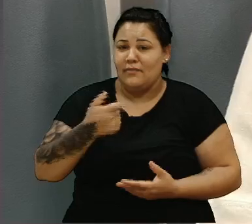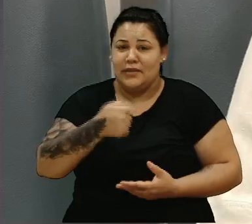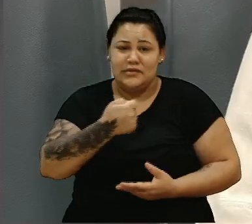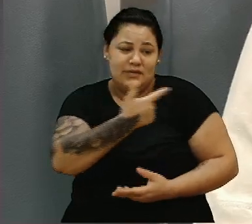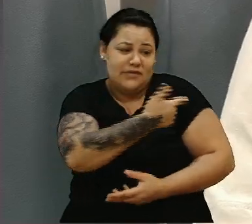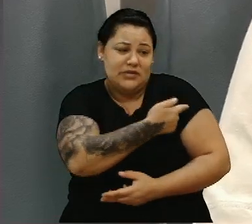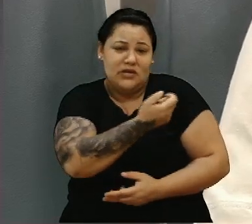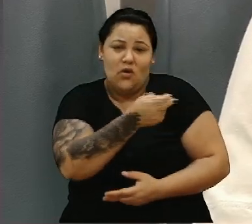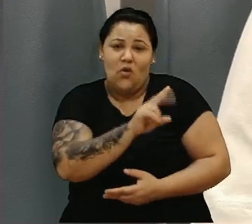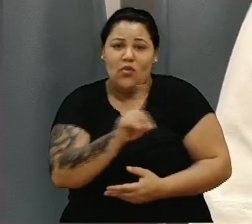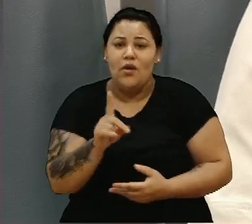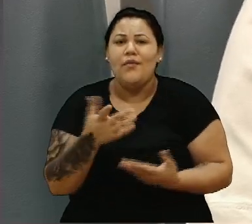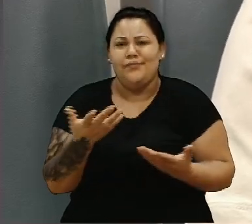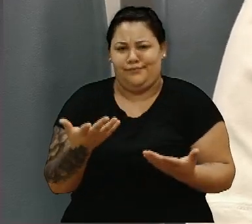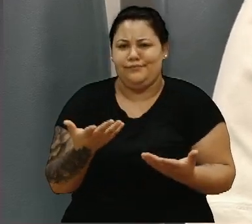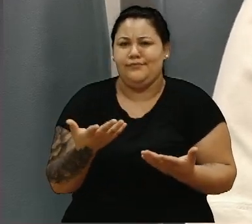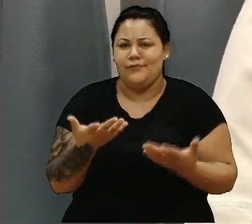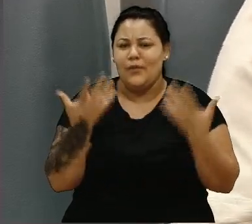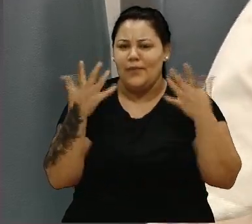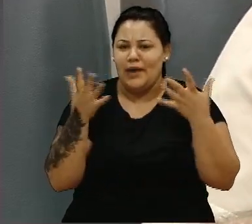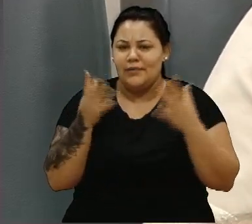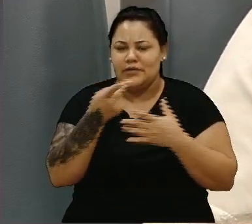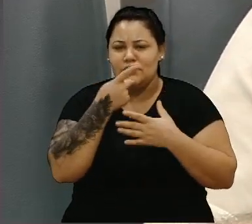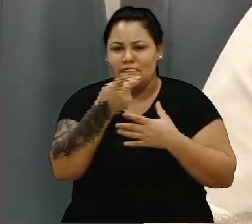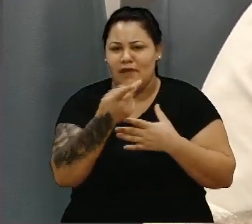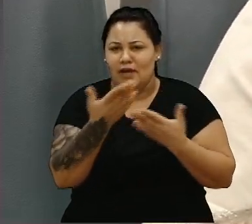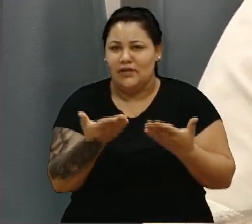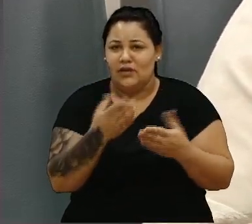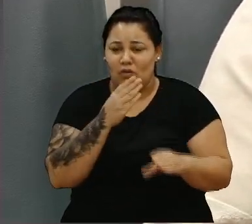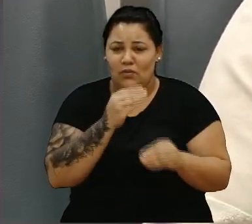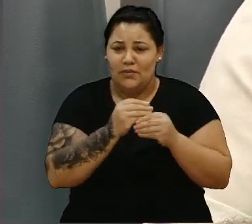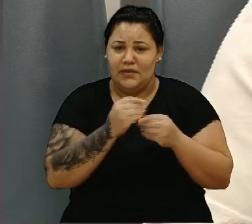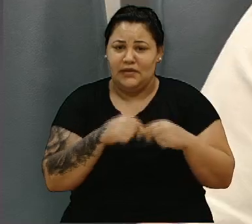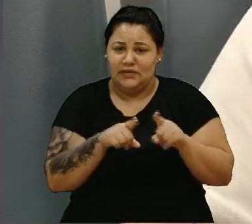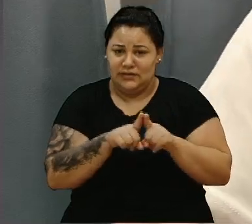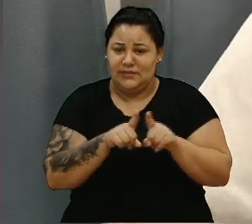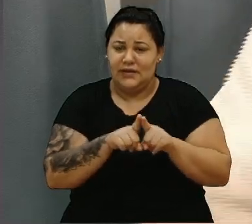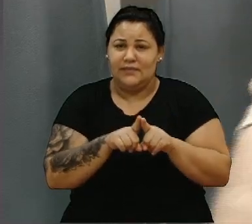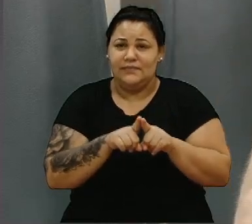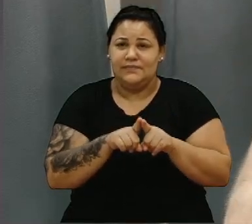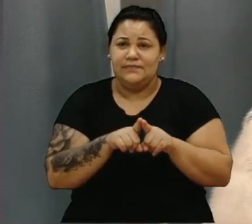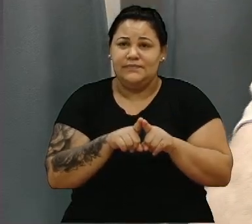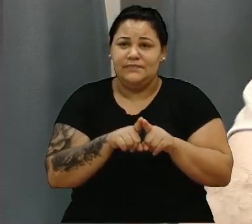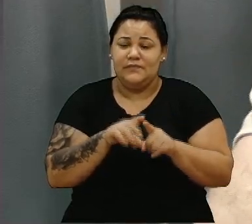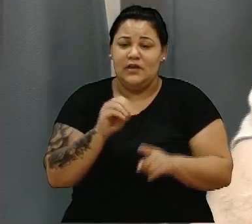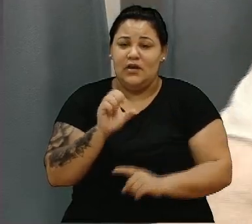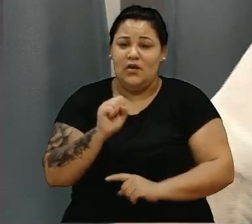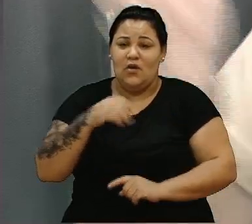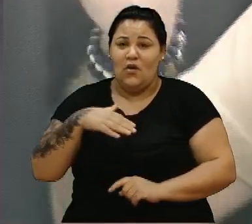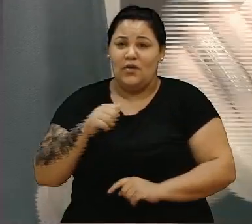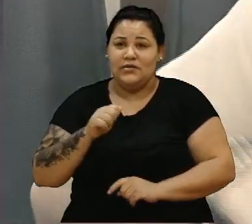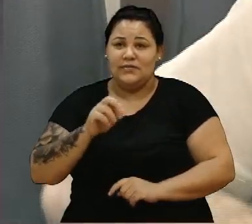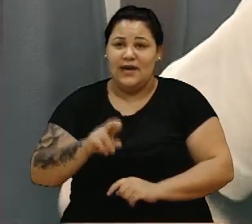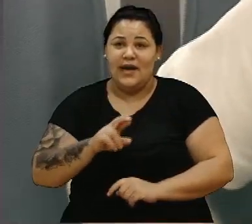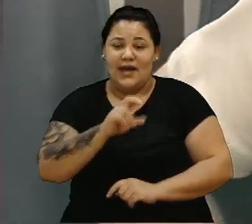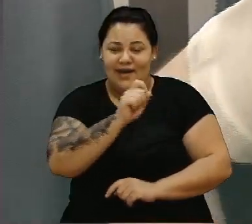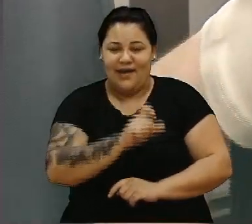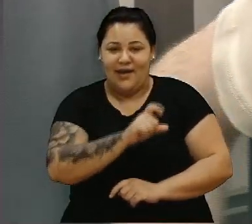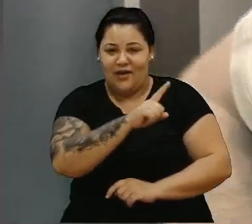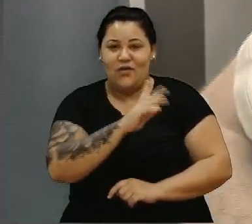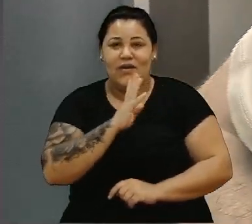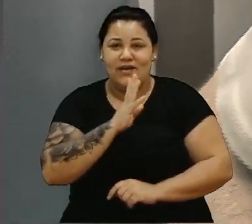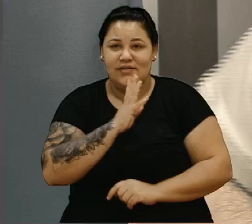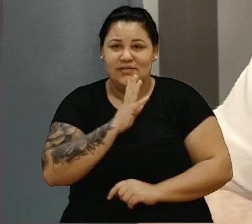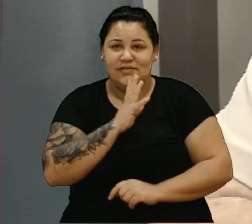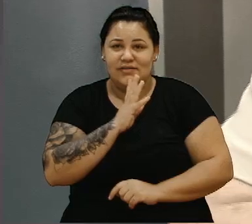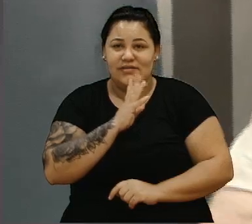parabéns pelo teu discurso. E aqui fazendo um adendo também, puxando a brasa para o Osmar Terra, que é conhecido do vereador Caleb, tem